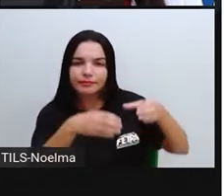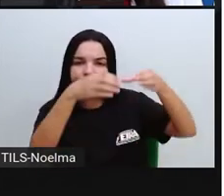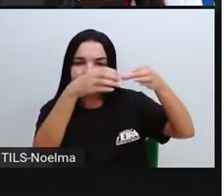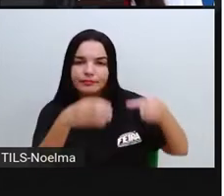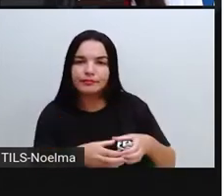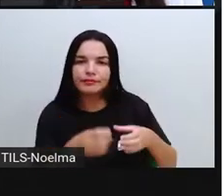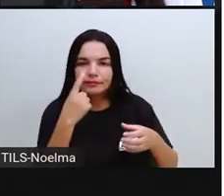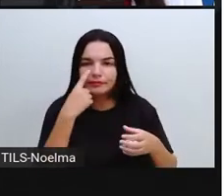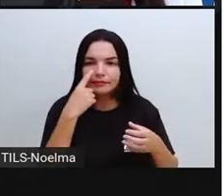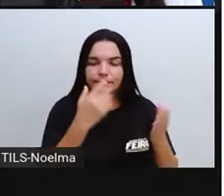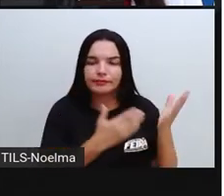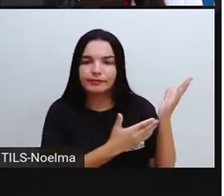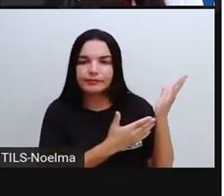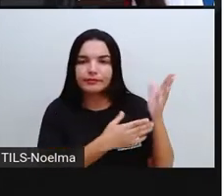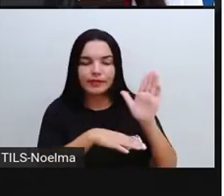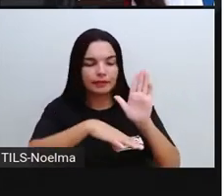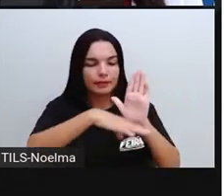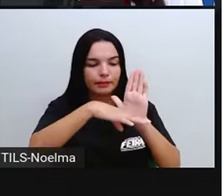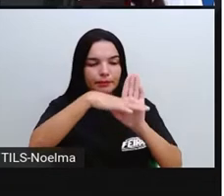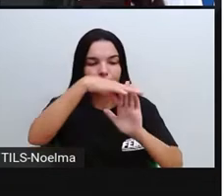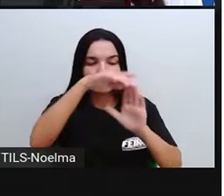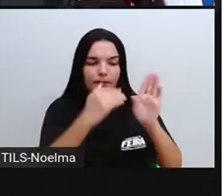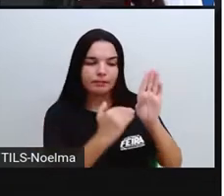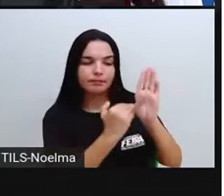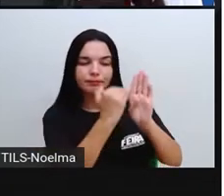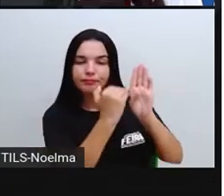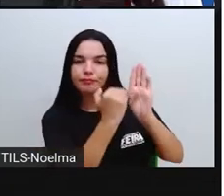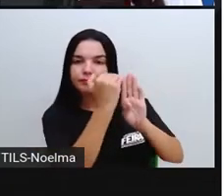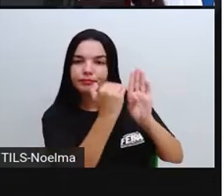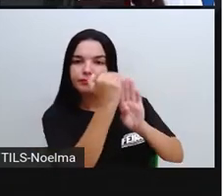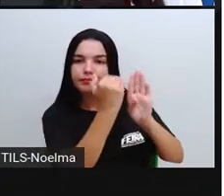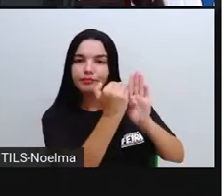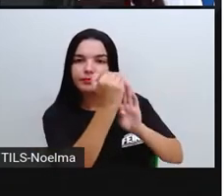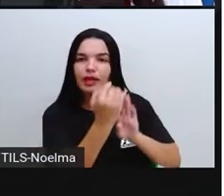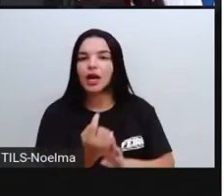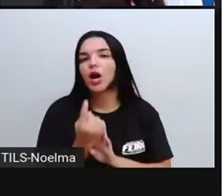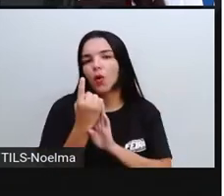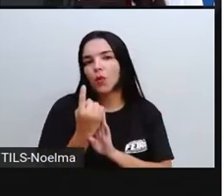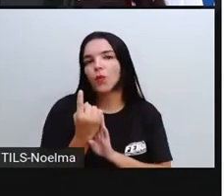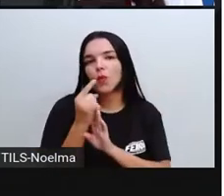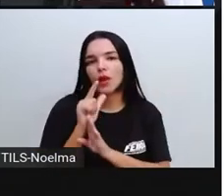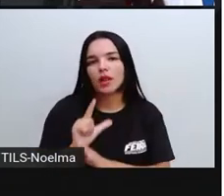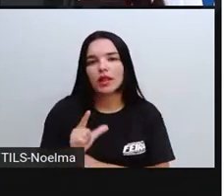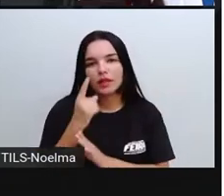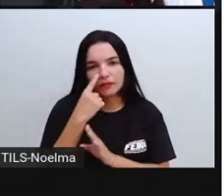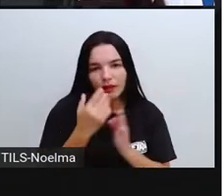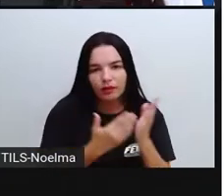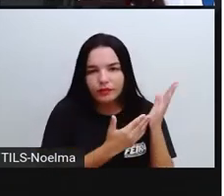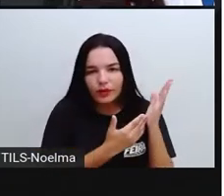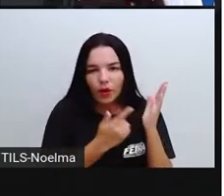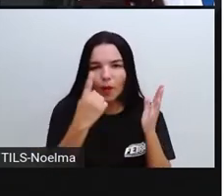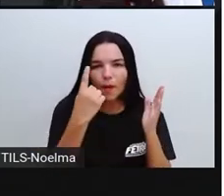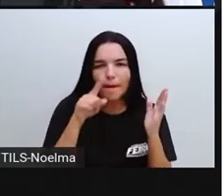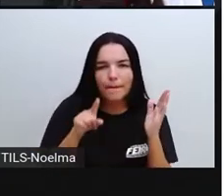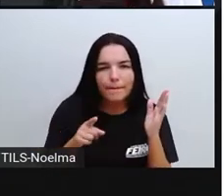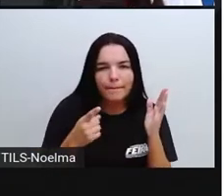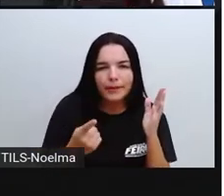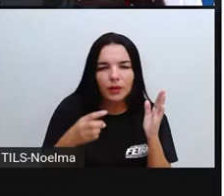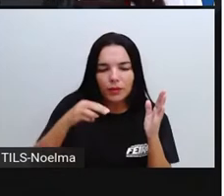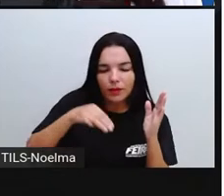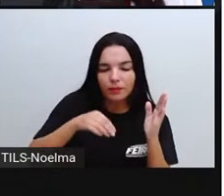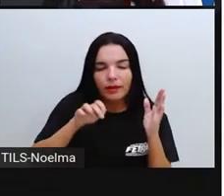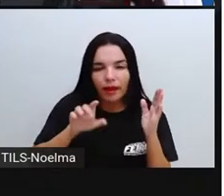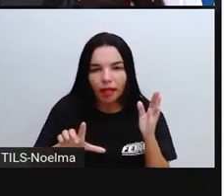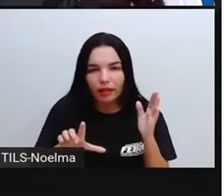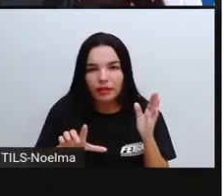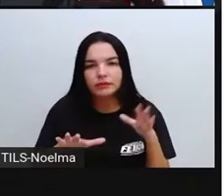da mesma marca que está o 1000 ml a gente tem o que aqui ou 1l que significa